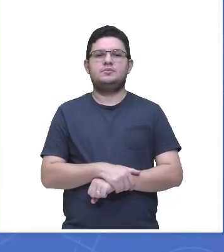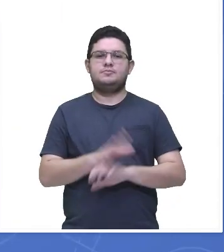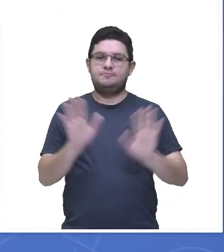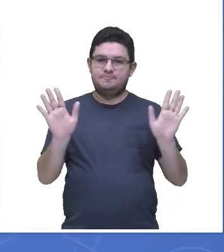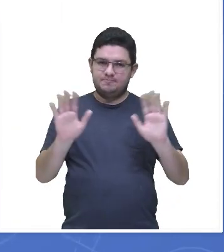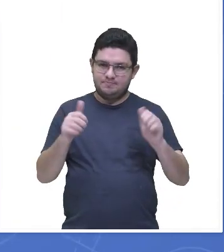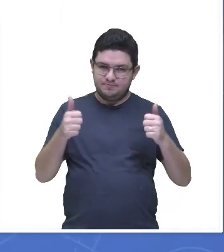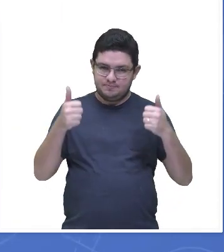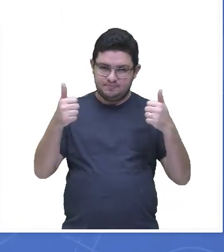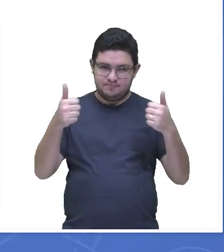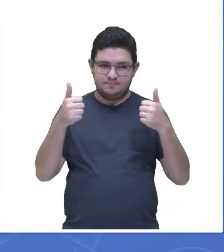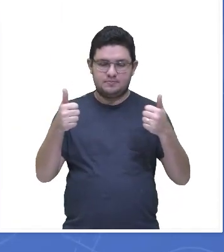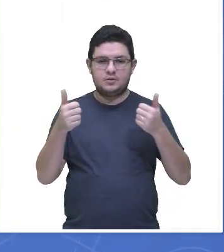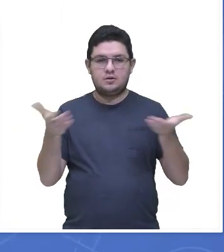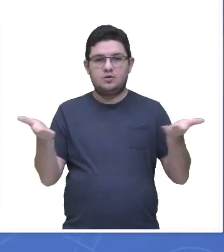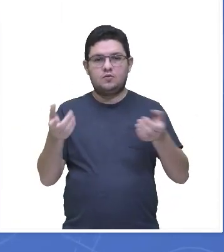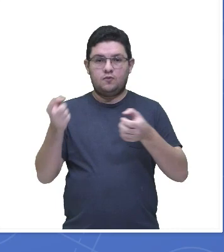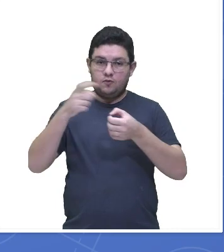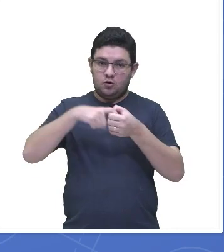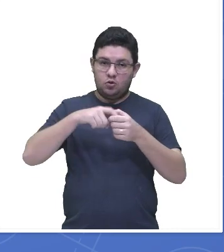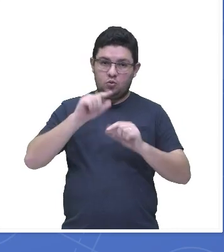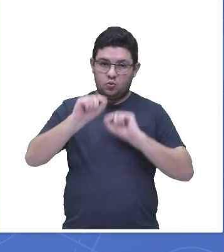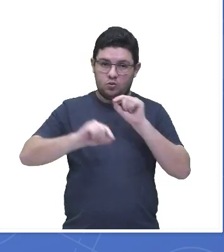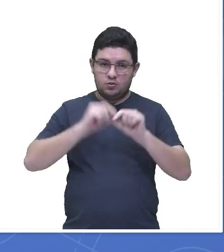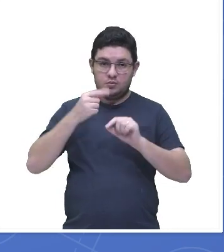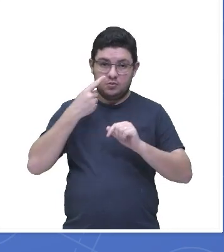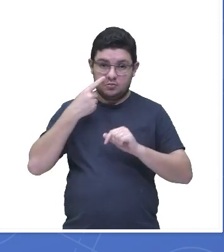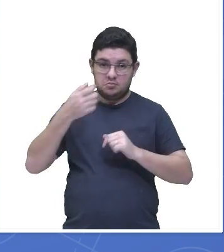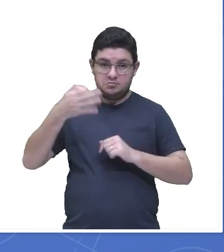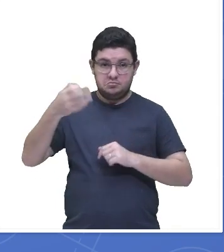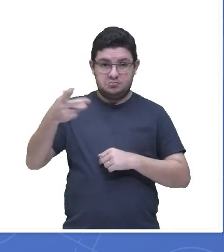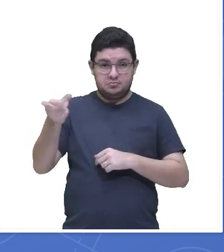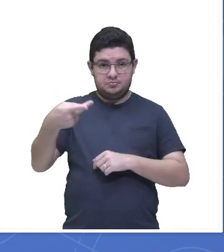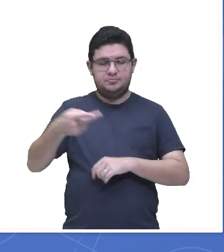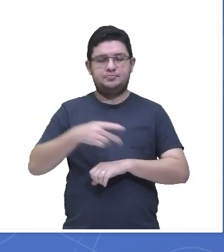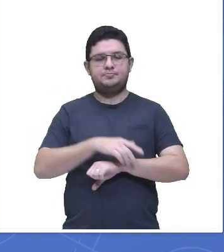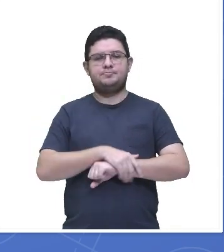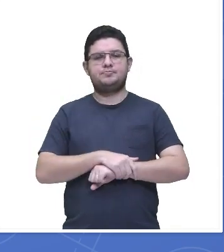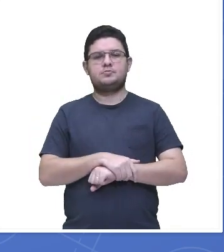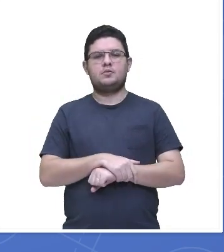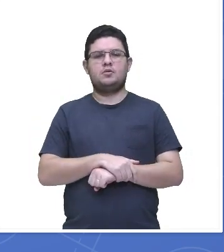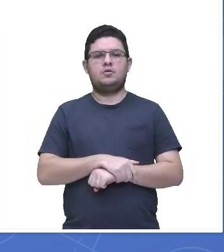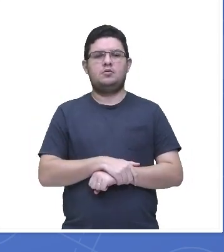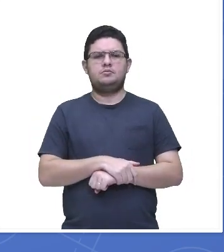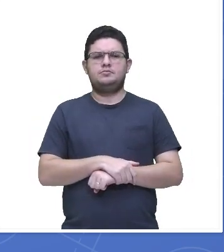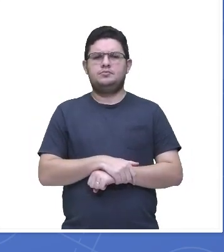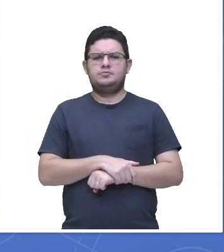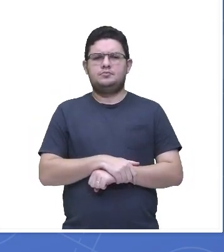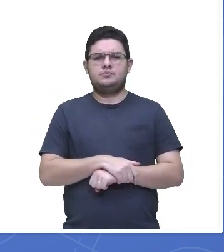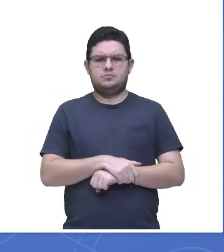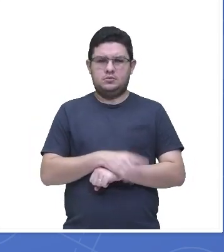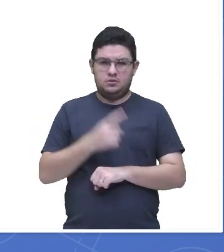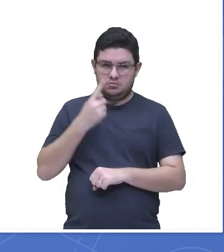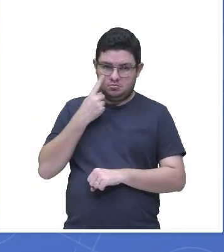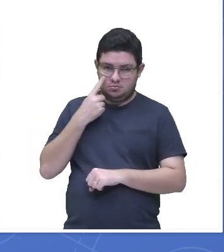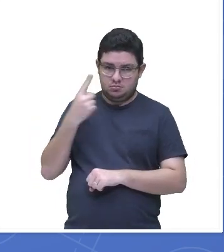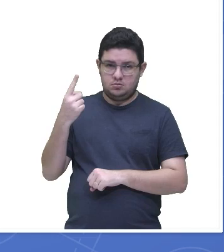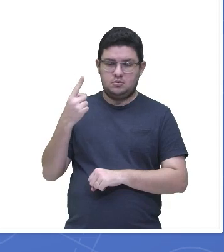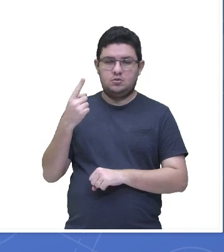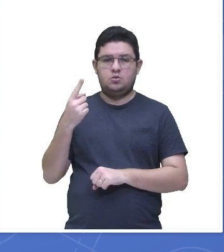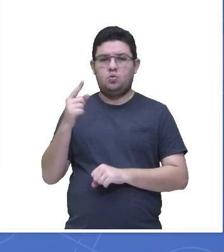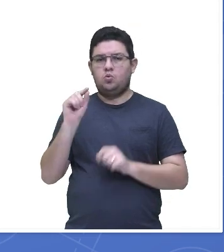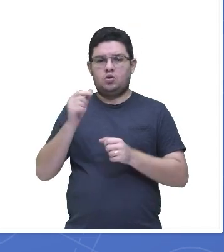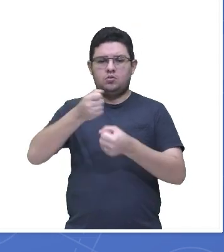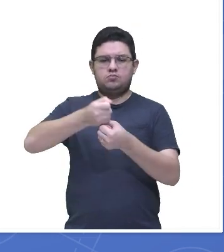Muito bem, pessoal, estamos de volta agora para a correção aí das nossas atividades, da nossa dinâmica, né? Estamos vendo aqui algumas